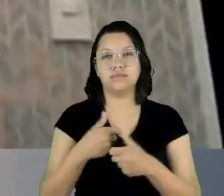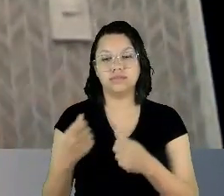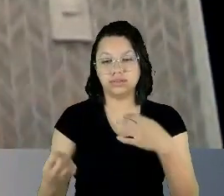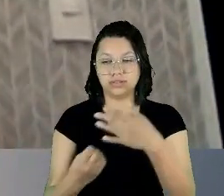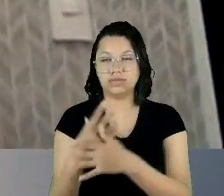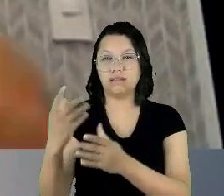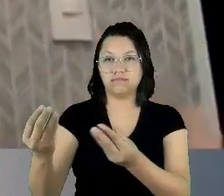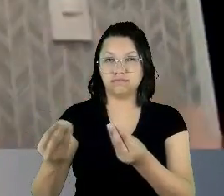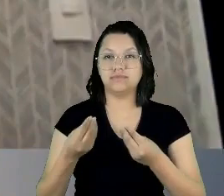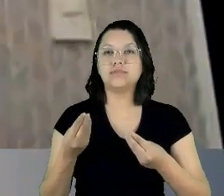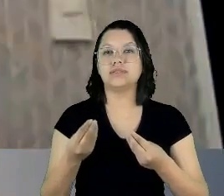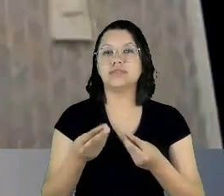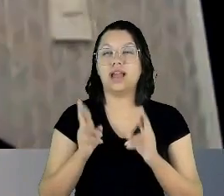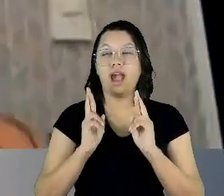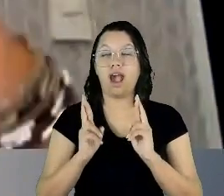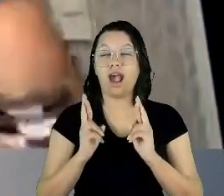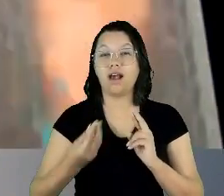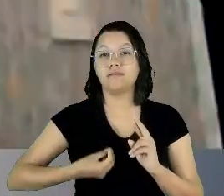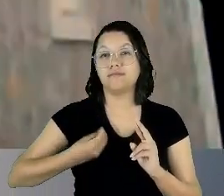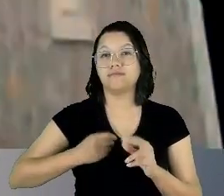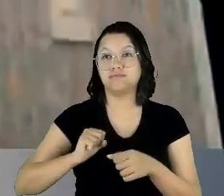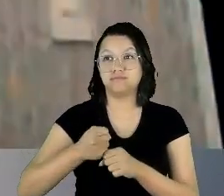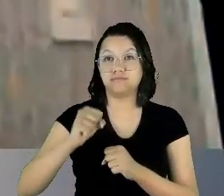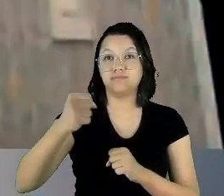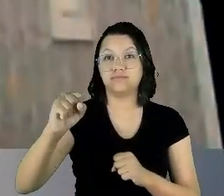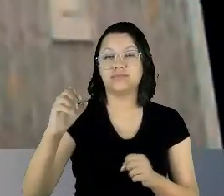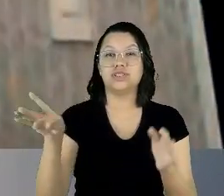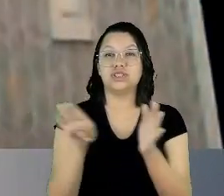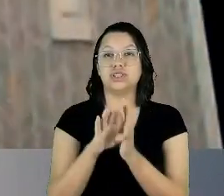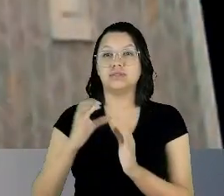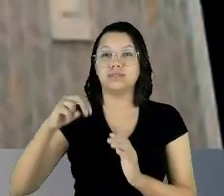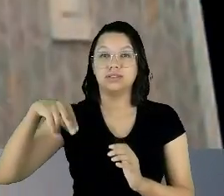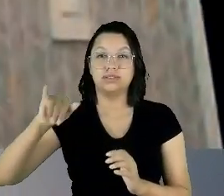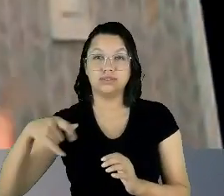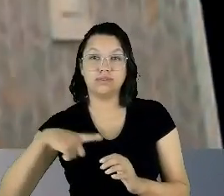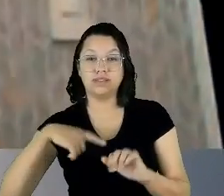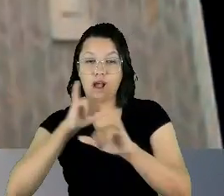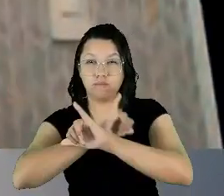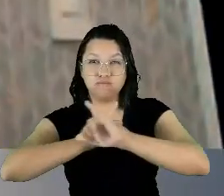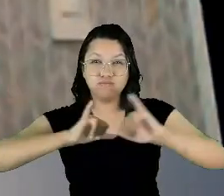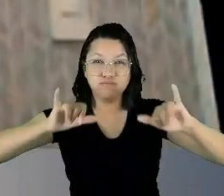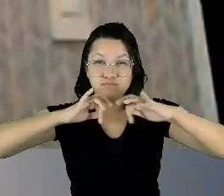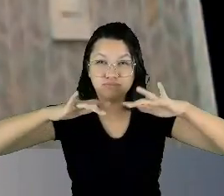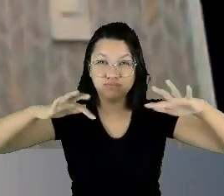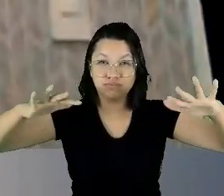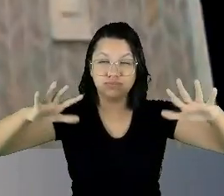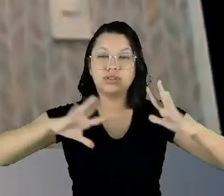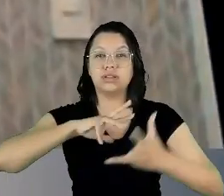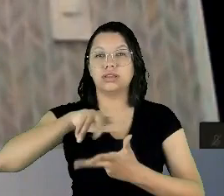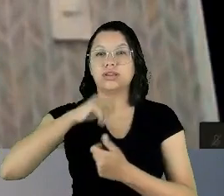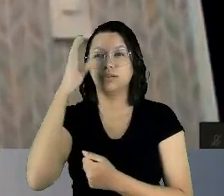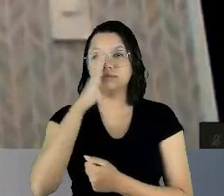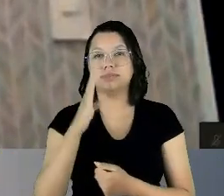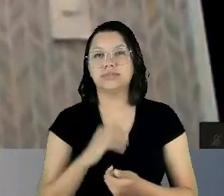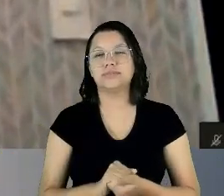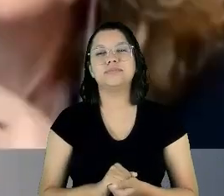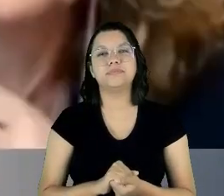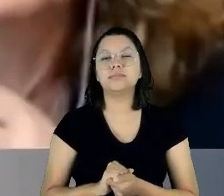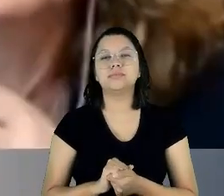surgindo e espero que tenha vida muito longa, chegue ao CNJ e tenha uma grande repercussão no nosso país.